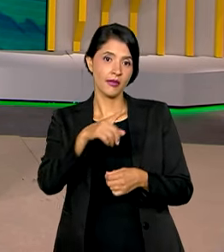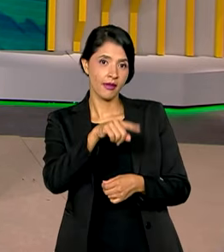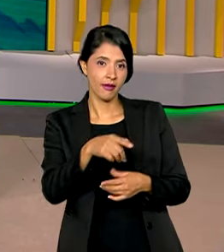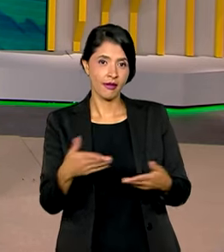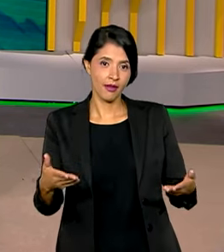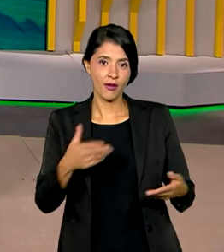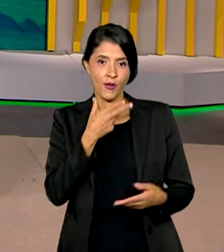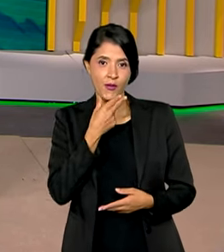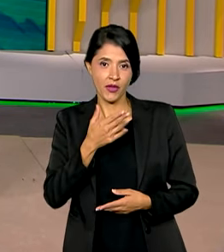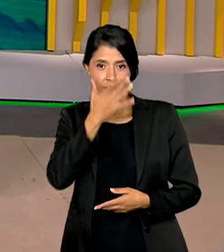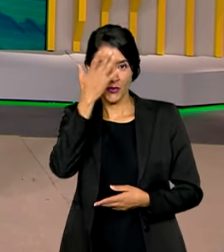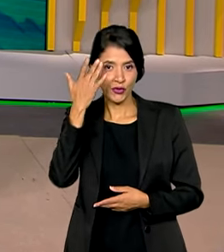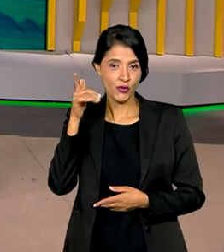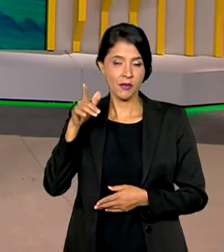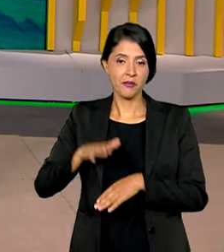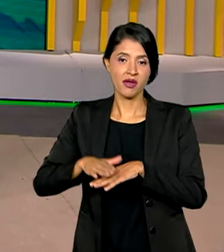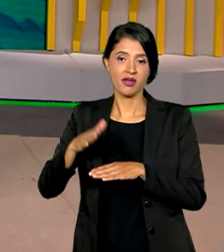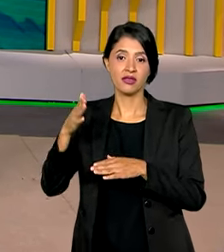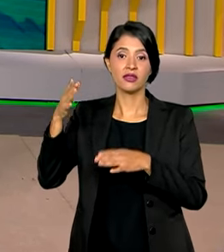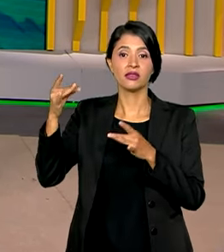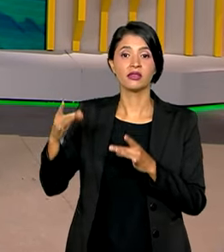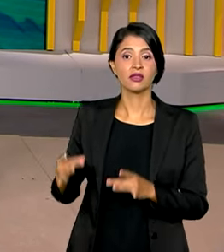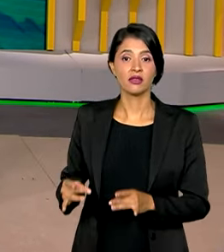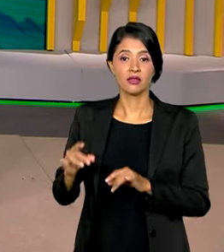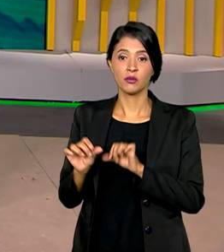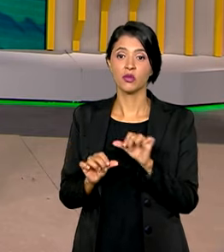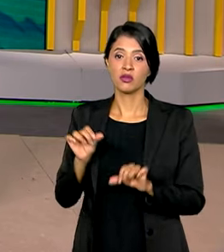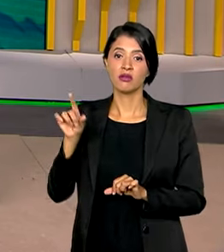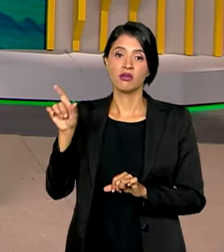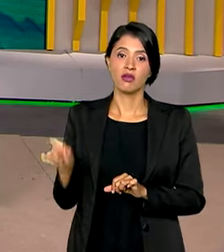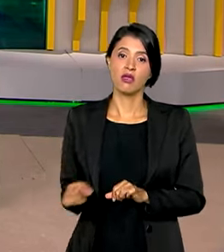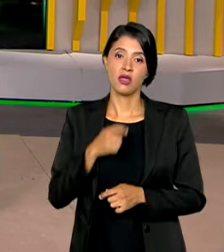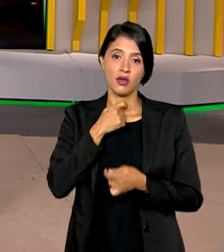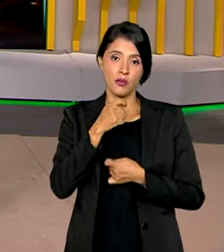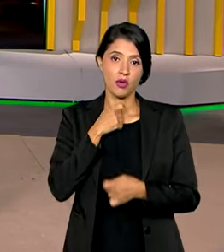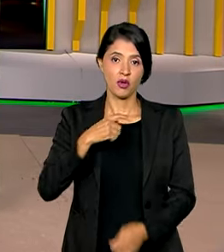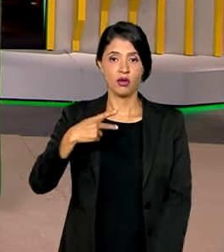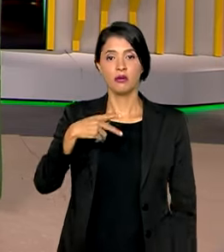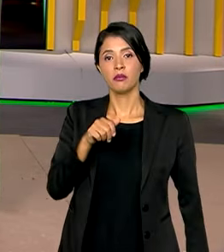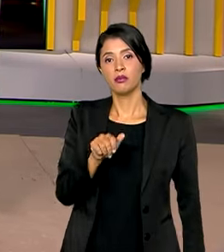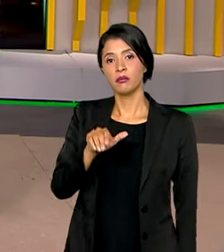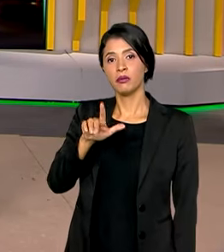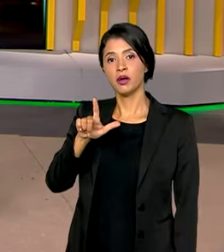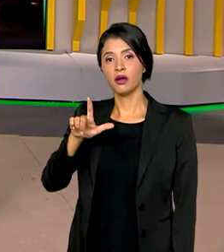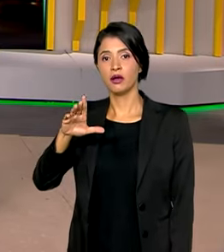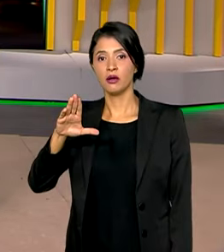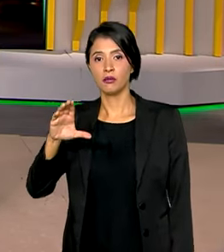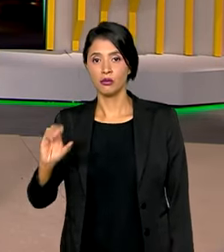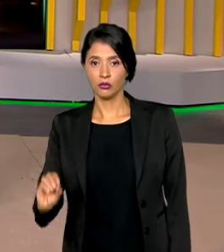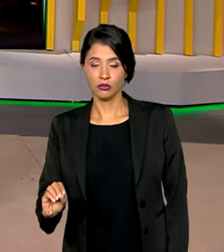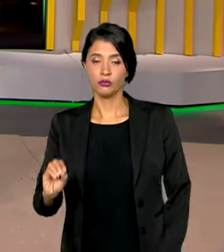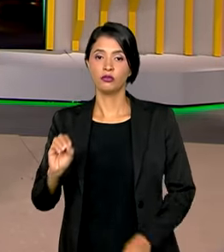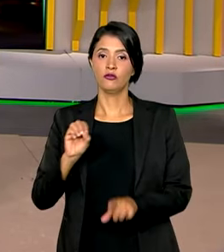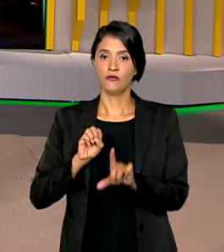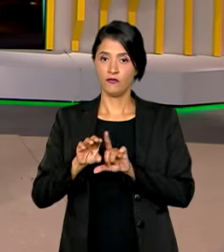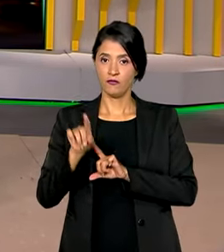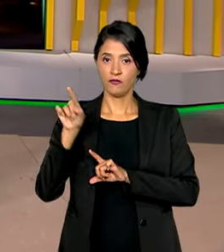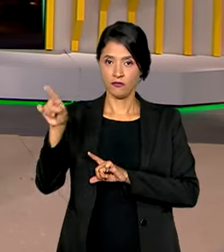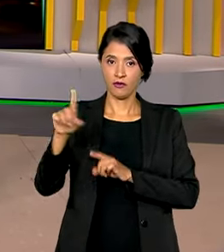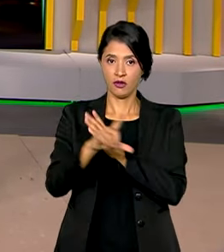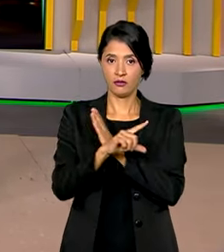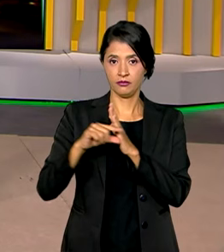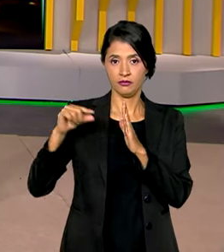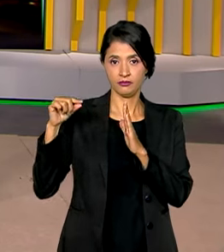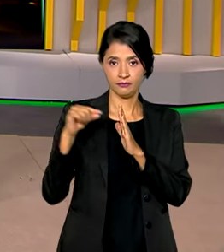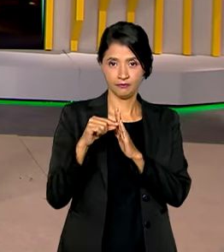Roberto, e quem tem mais detalhes sobre todas as mudanças é o repórter Pablo Mundim, que fala com a gente agora ao vivo, direto do Palácio